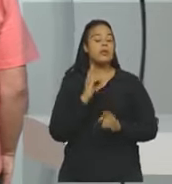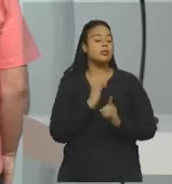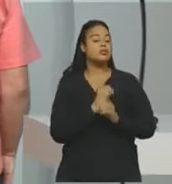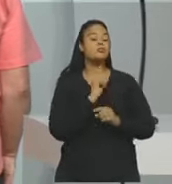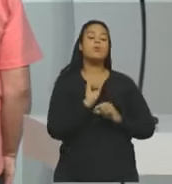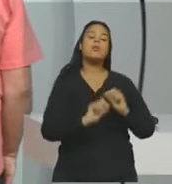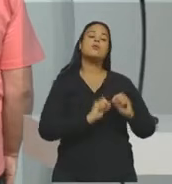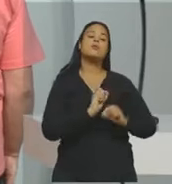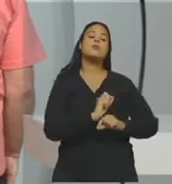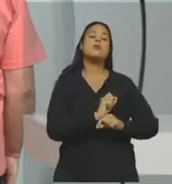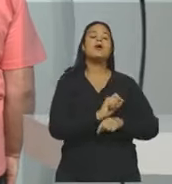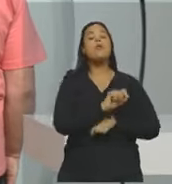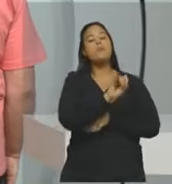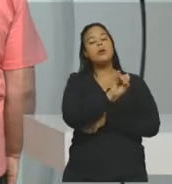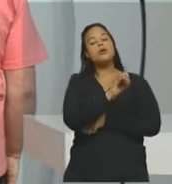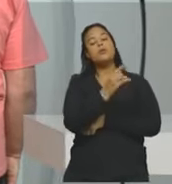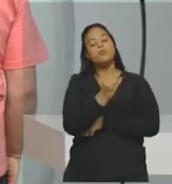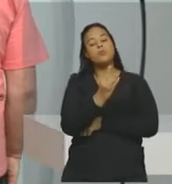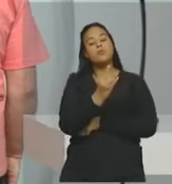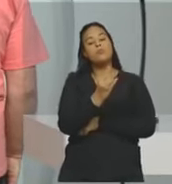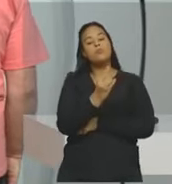vale aproximadamente